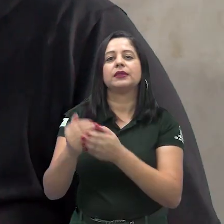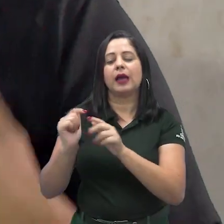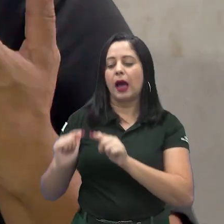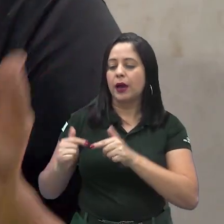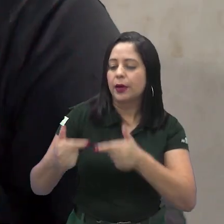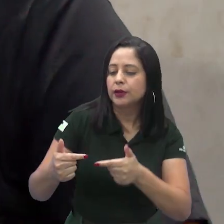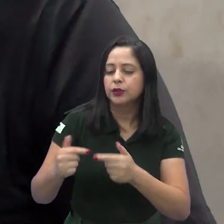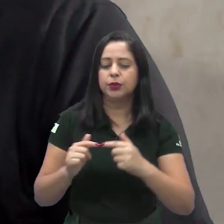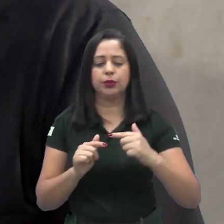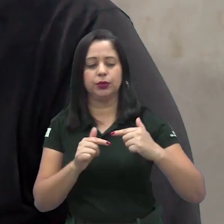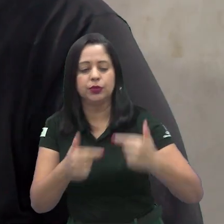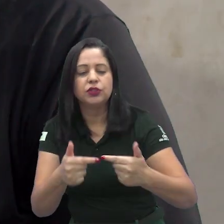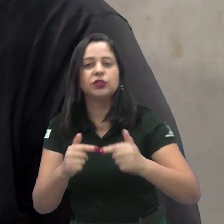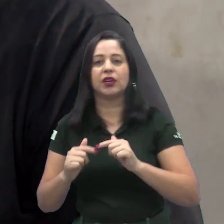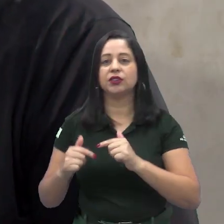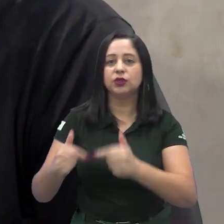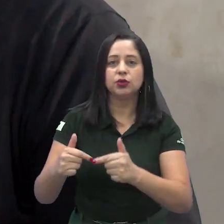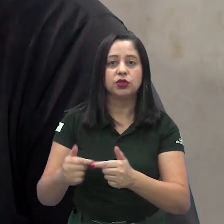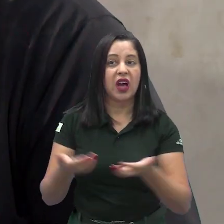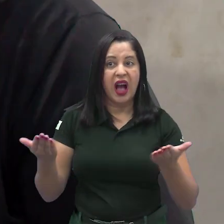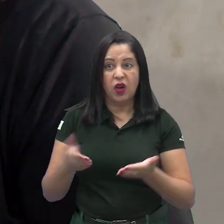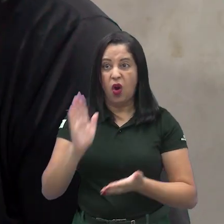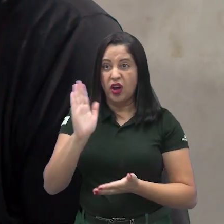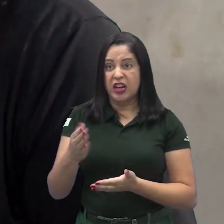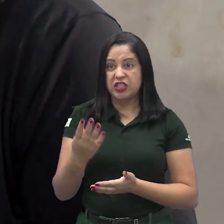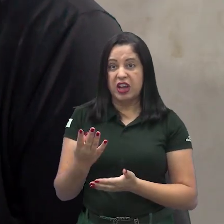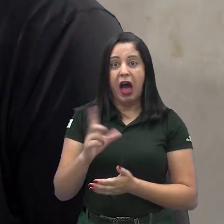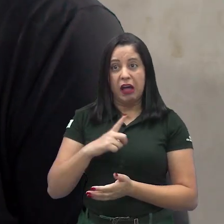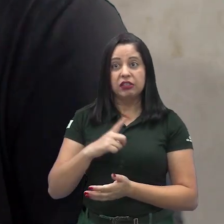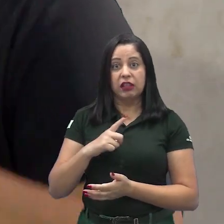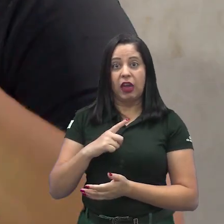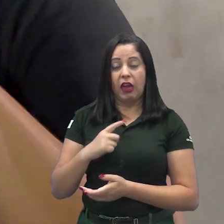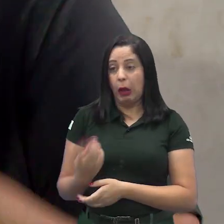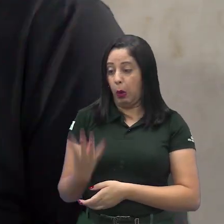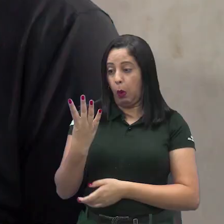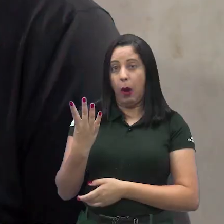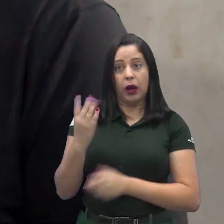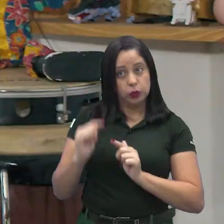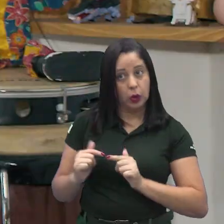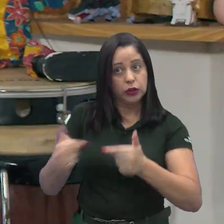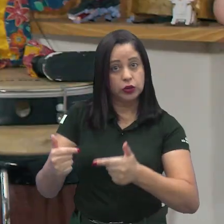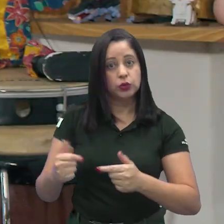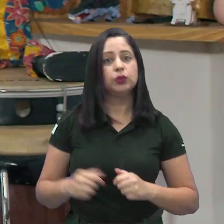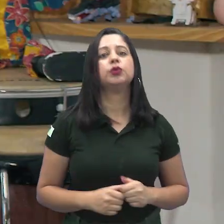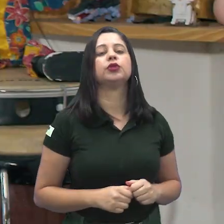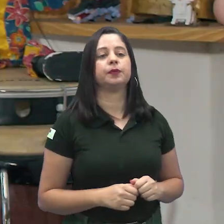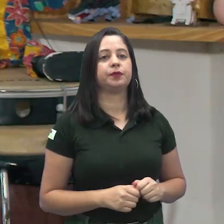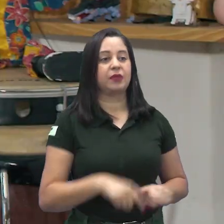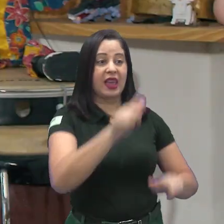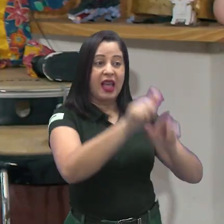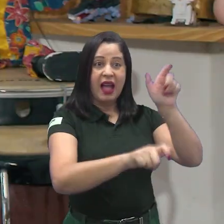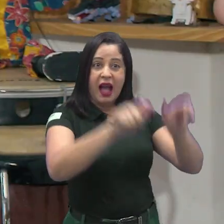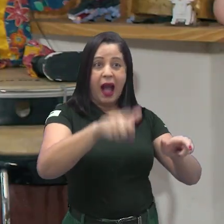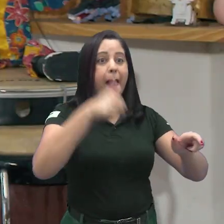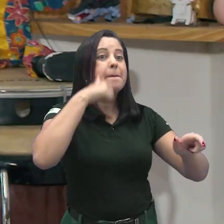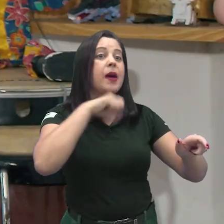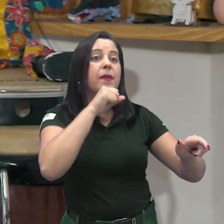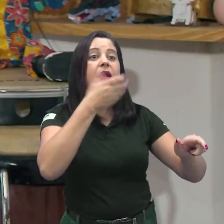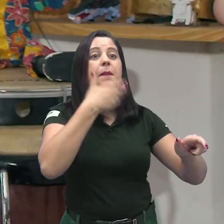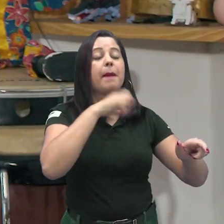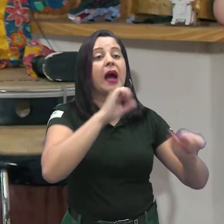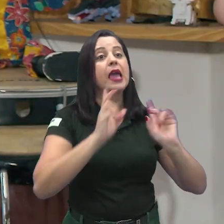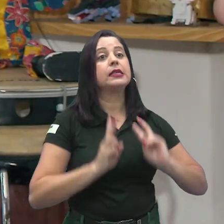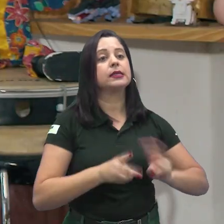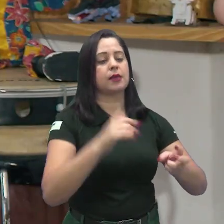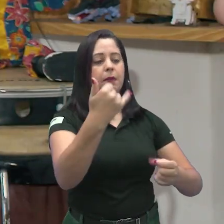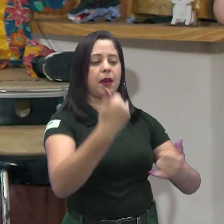ação, depois 2, 3, hoje promove aí provavelmente umas 4, 5 ações aqui, provavelmente todo mês. É o depoimento dos próprios pais, né? Que eles